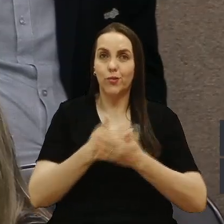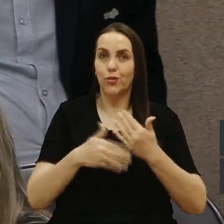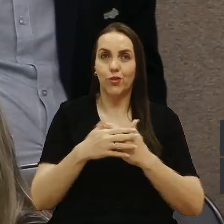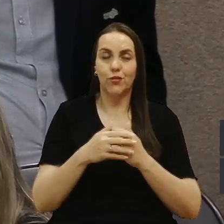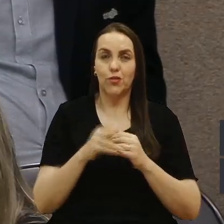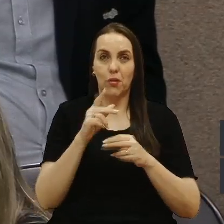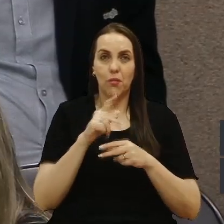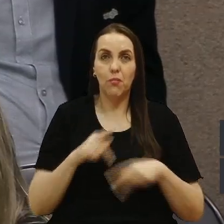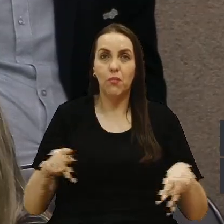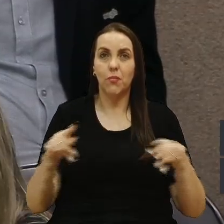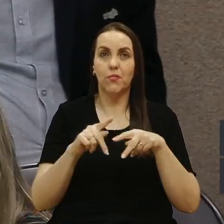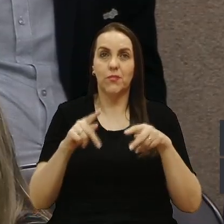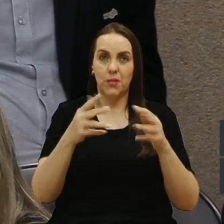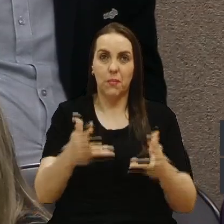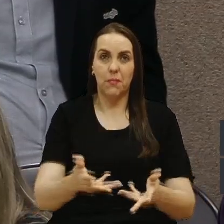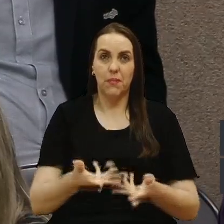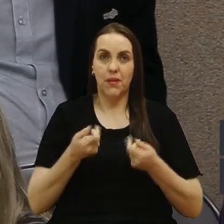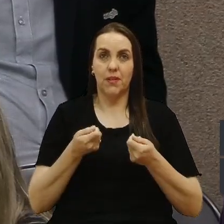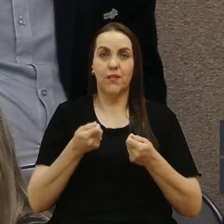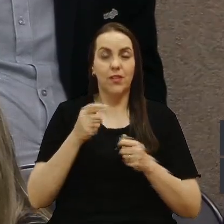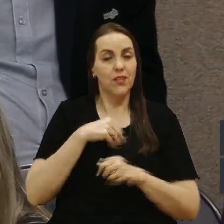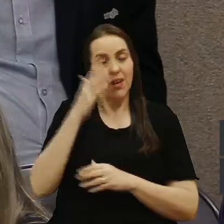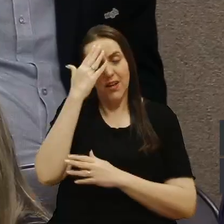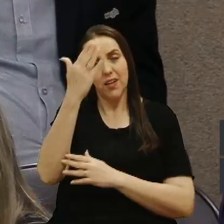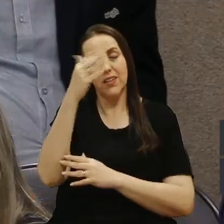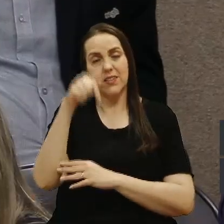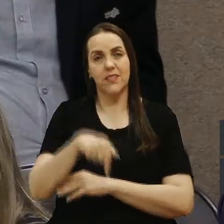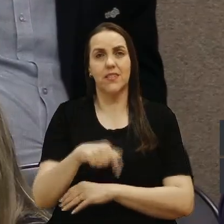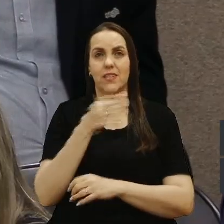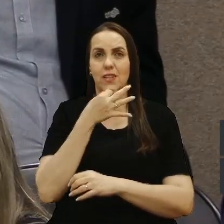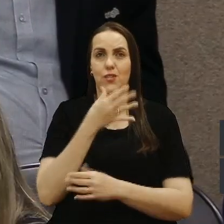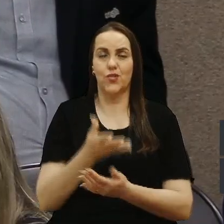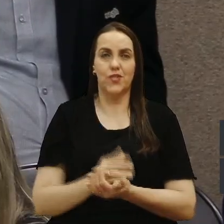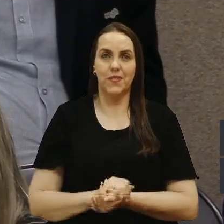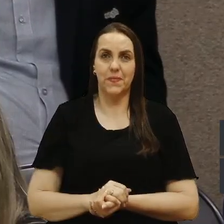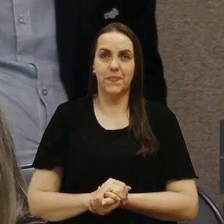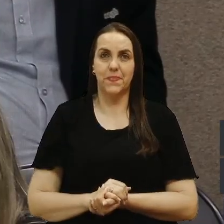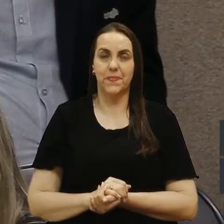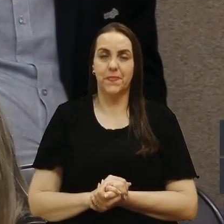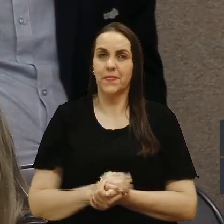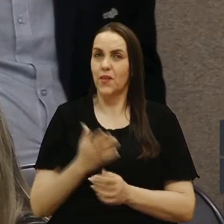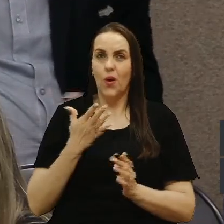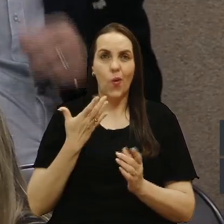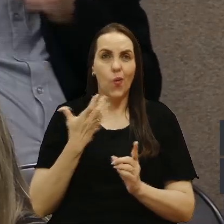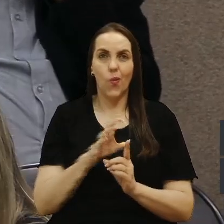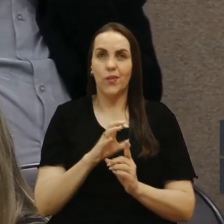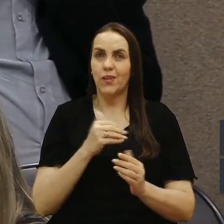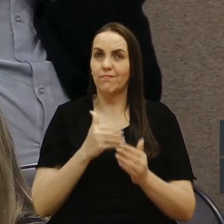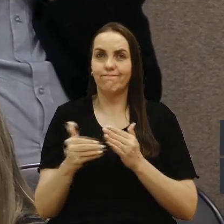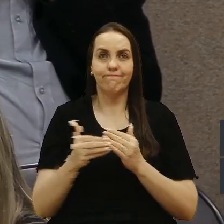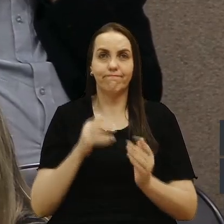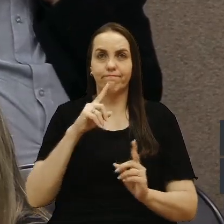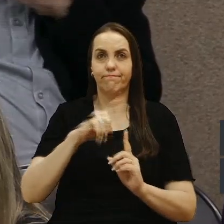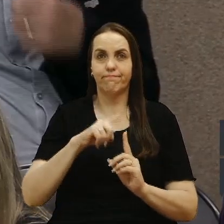aqui. Então, só temos que agradecer a essa cidade e combater